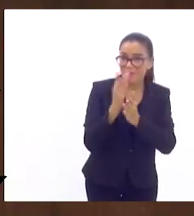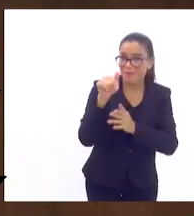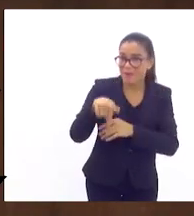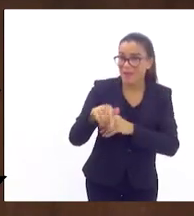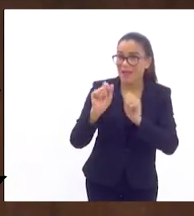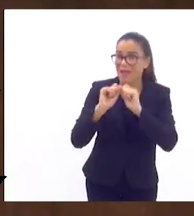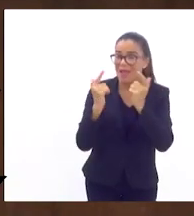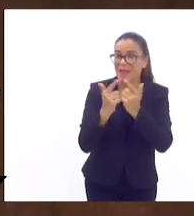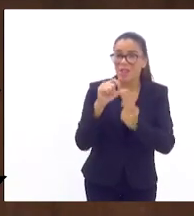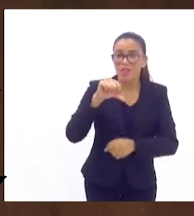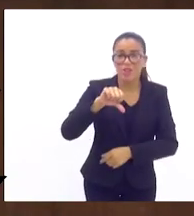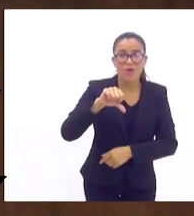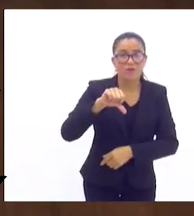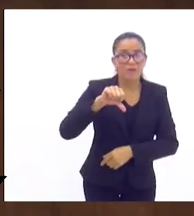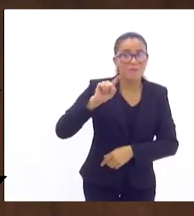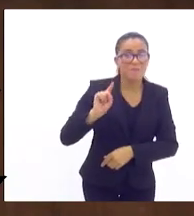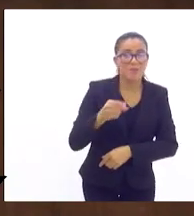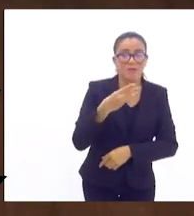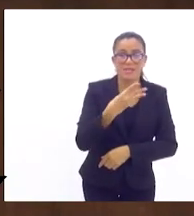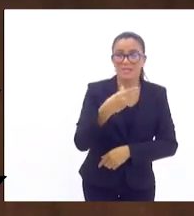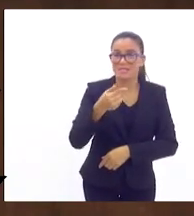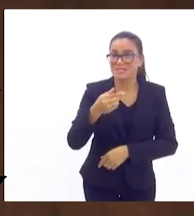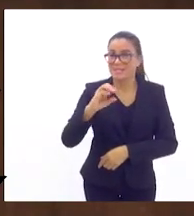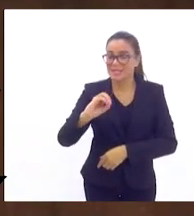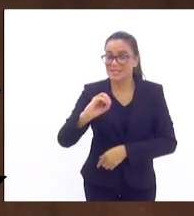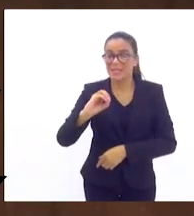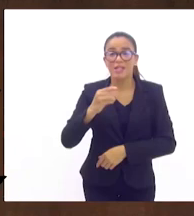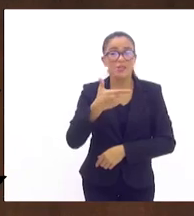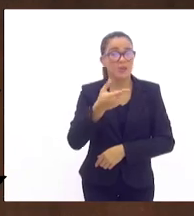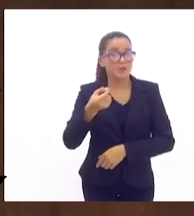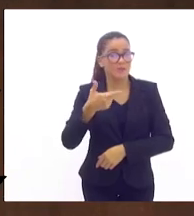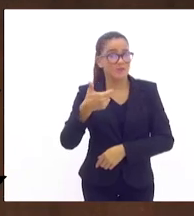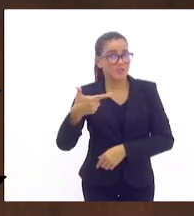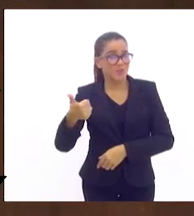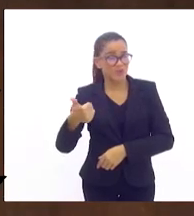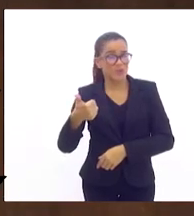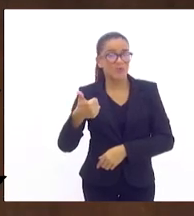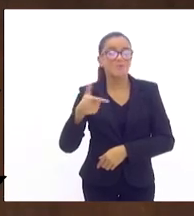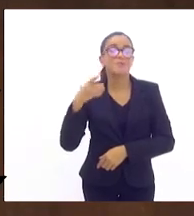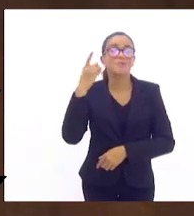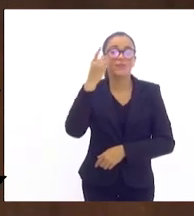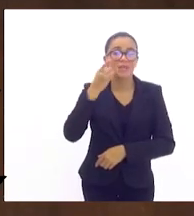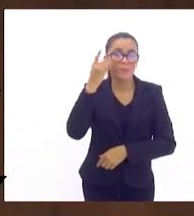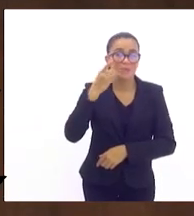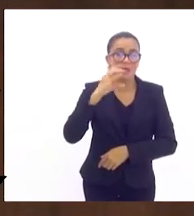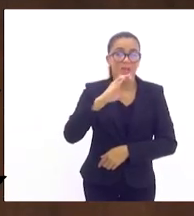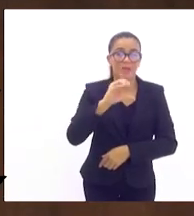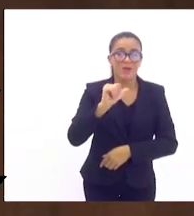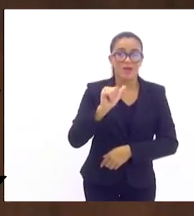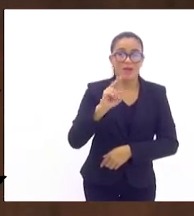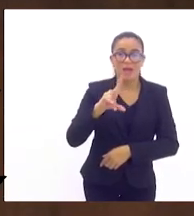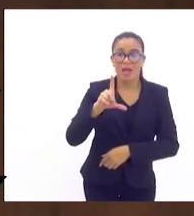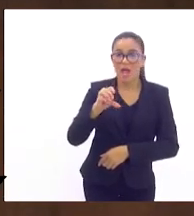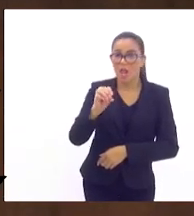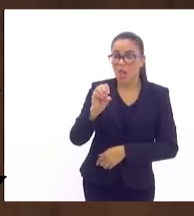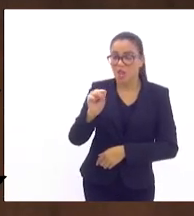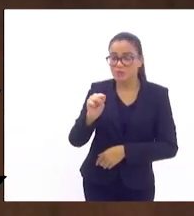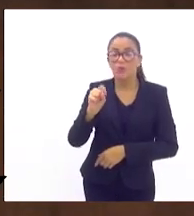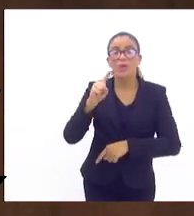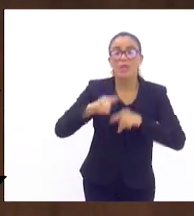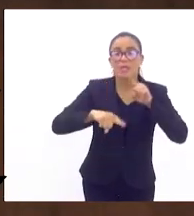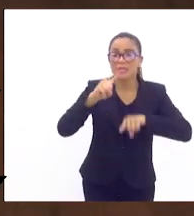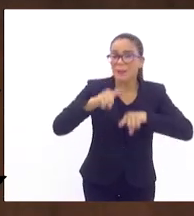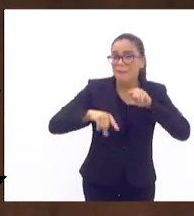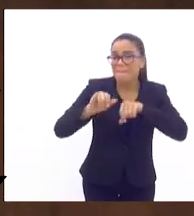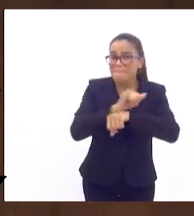Lei 9.370, de 2021. PL de autoria do deputado Carlos Mink, que prevê mecanismos de transparência